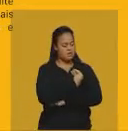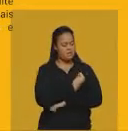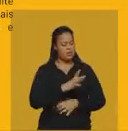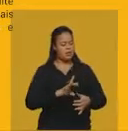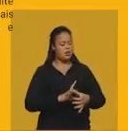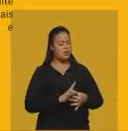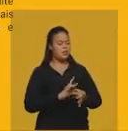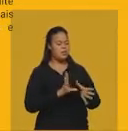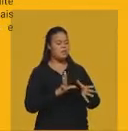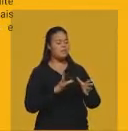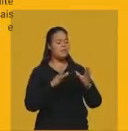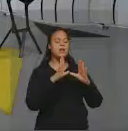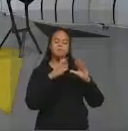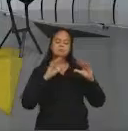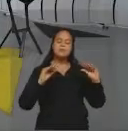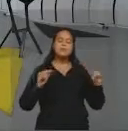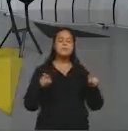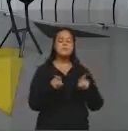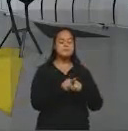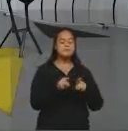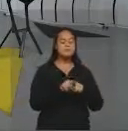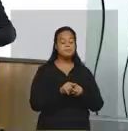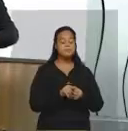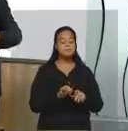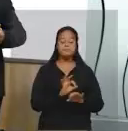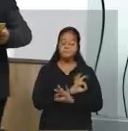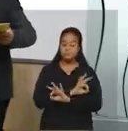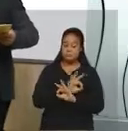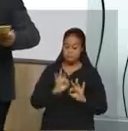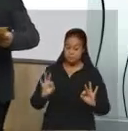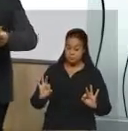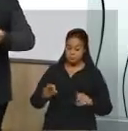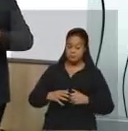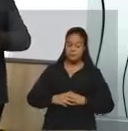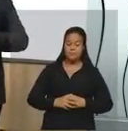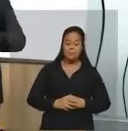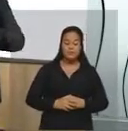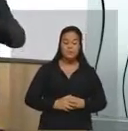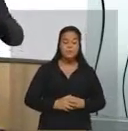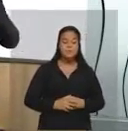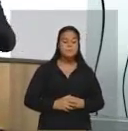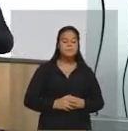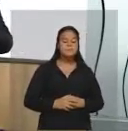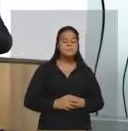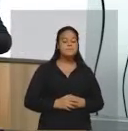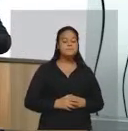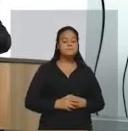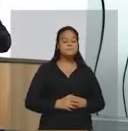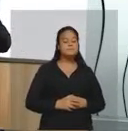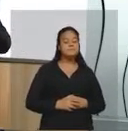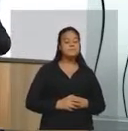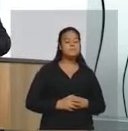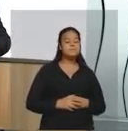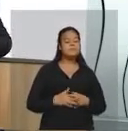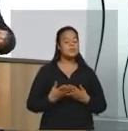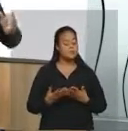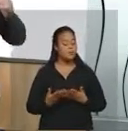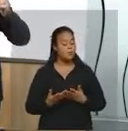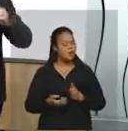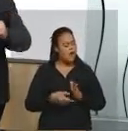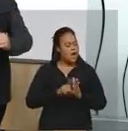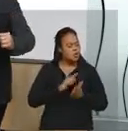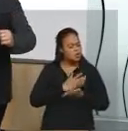e realizadas. Excelente. E aí, antes de passarmos efetivamente para as